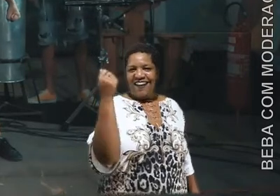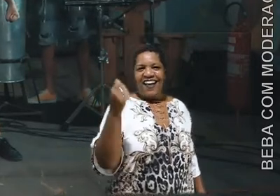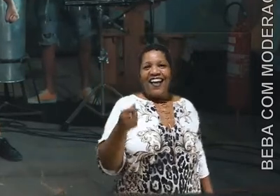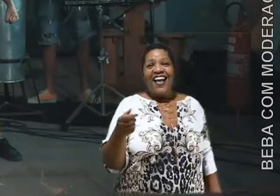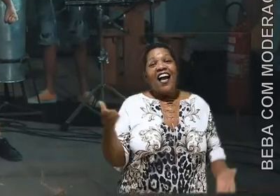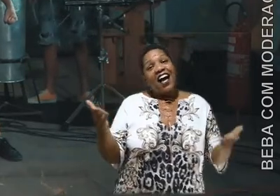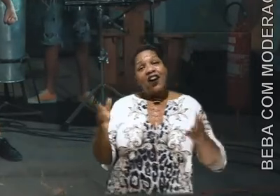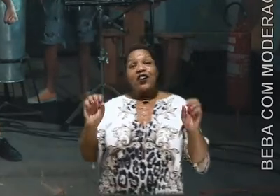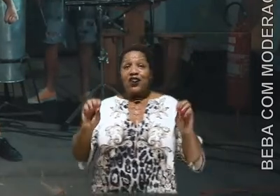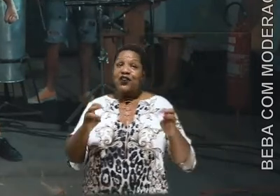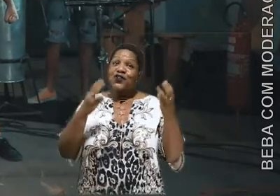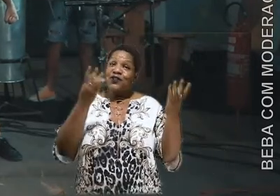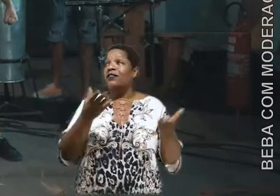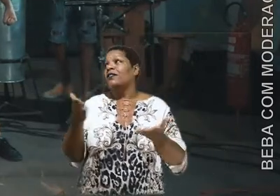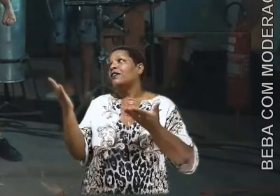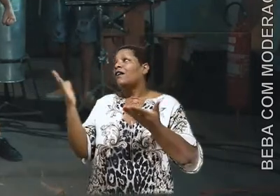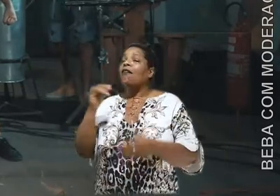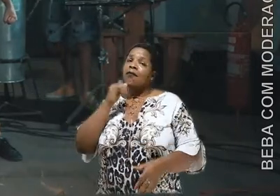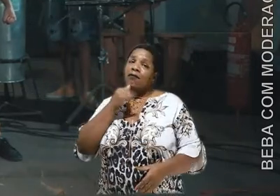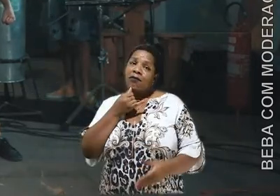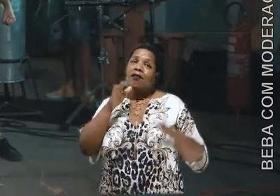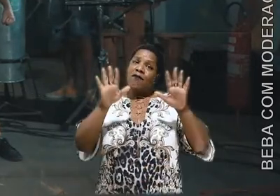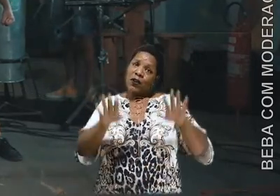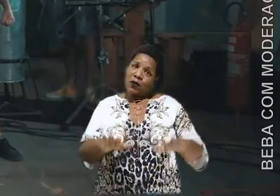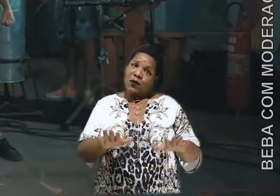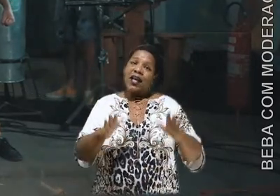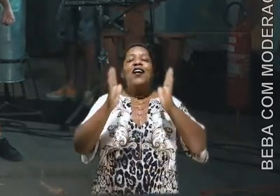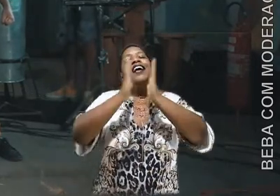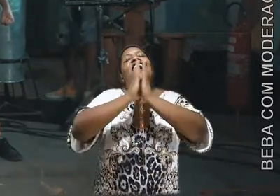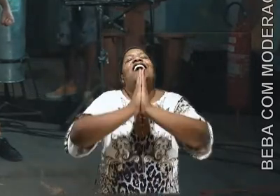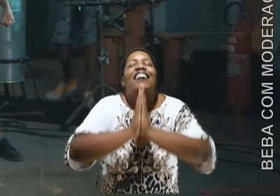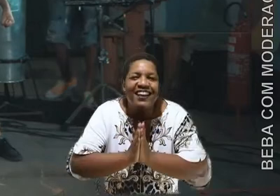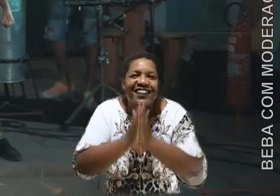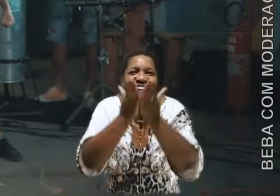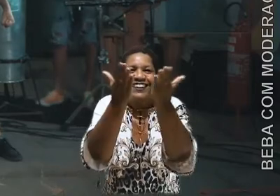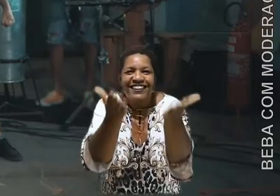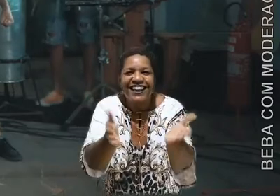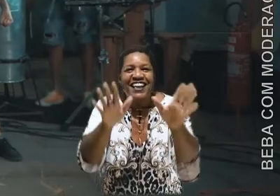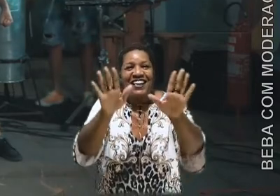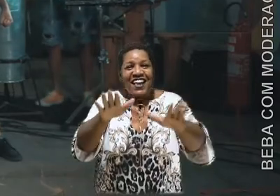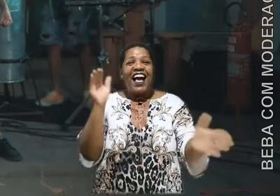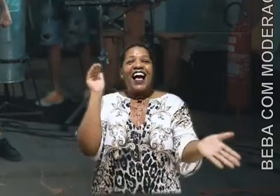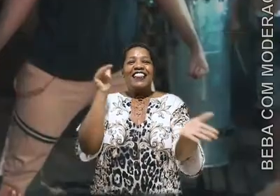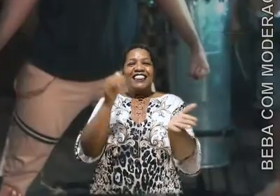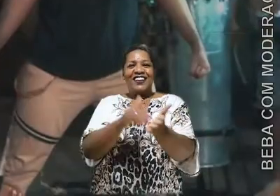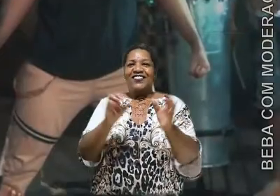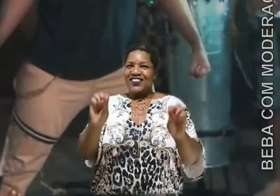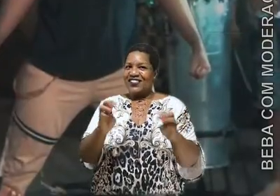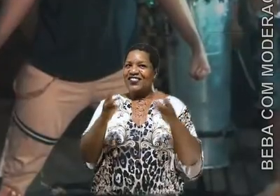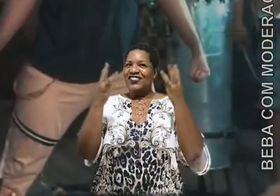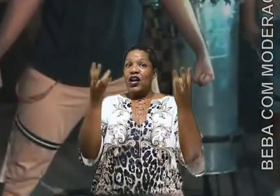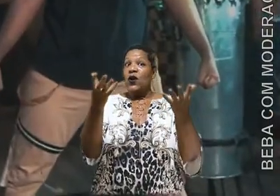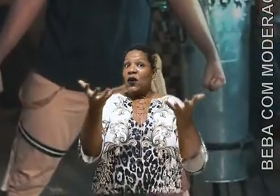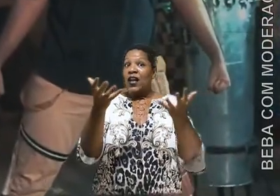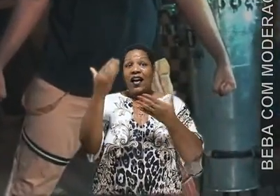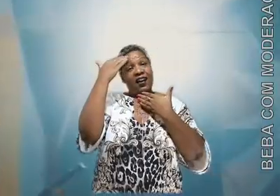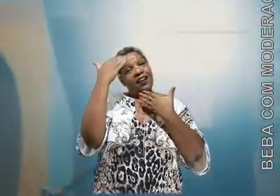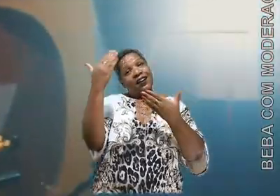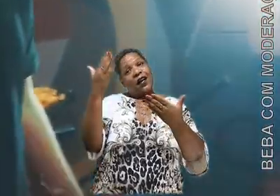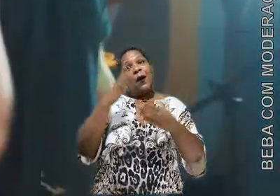foi o nosso a gente vai ficando por aqui até o final do mês